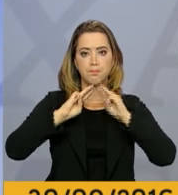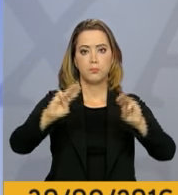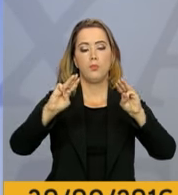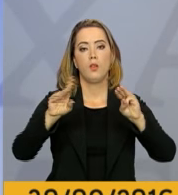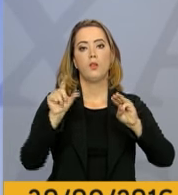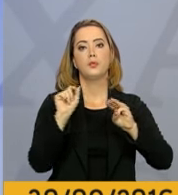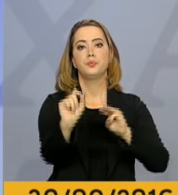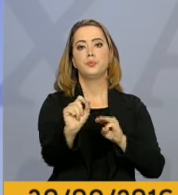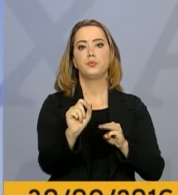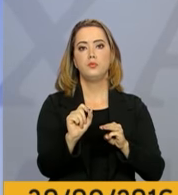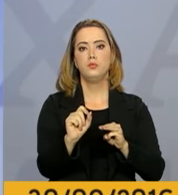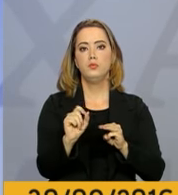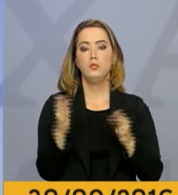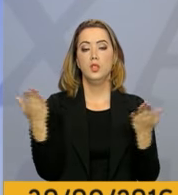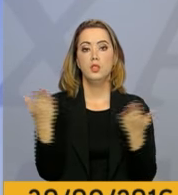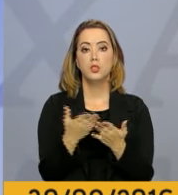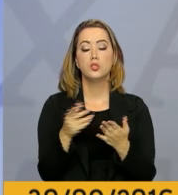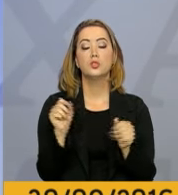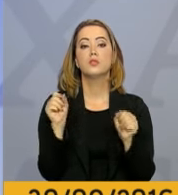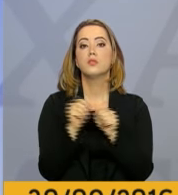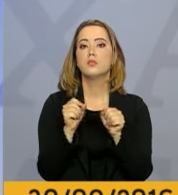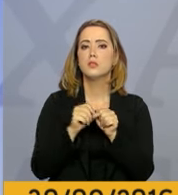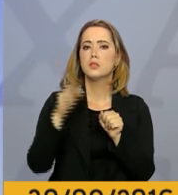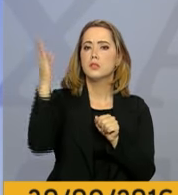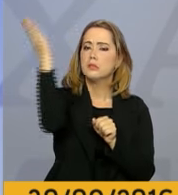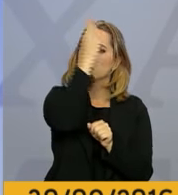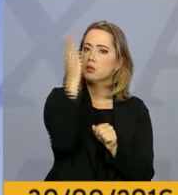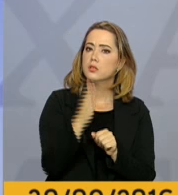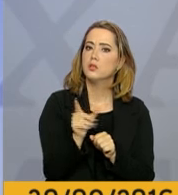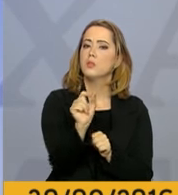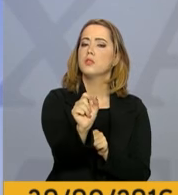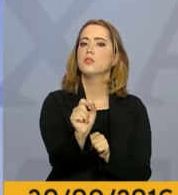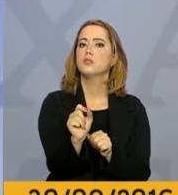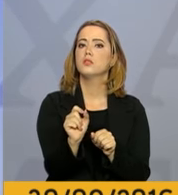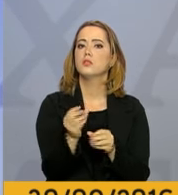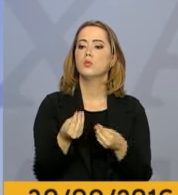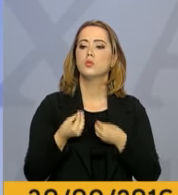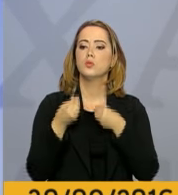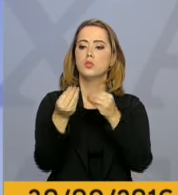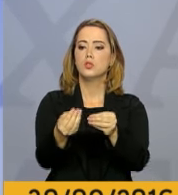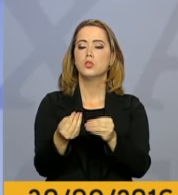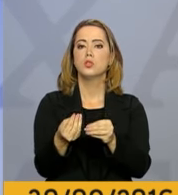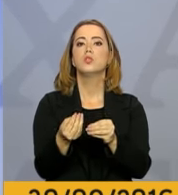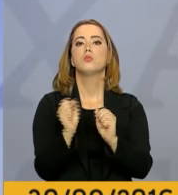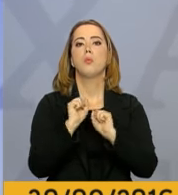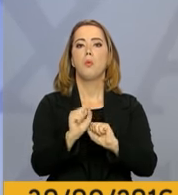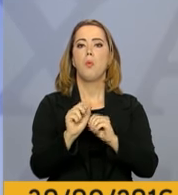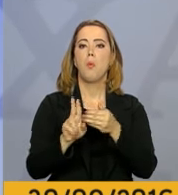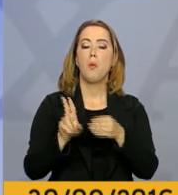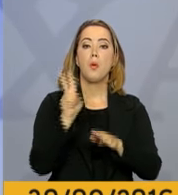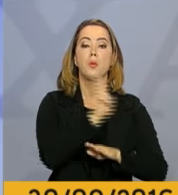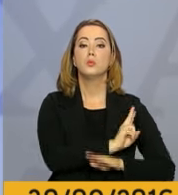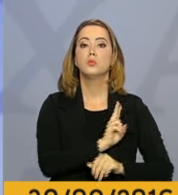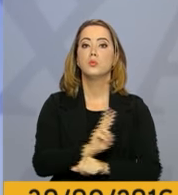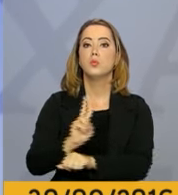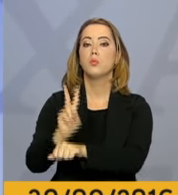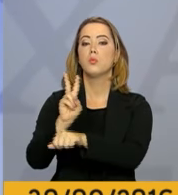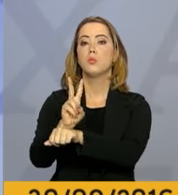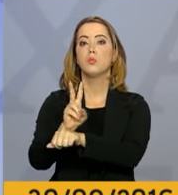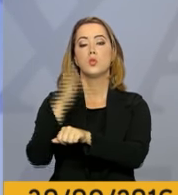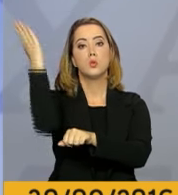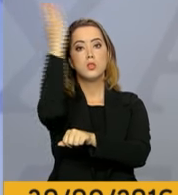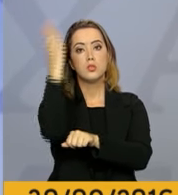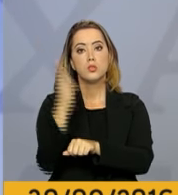inocular no Estado brasileiro uma vacina capaz de imunizar o país contra o